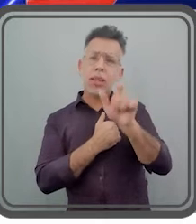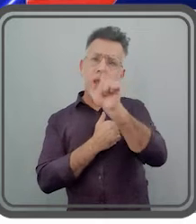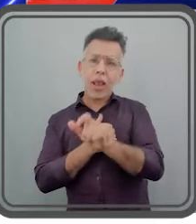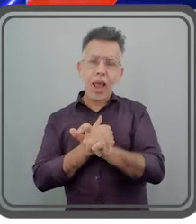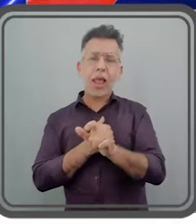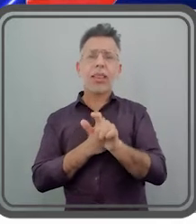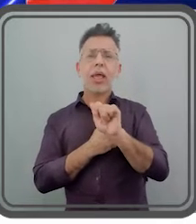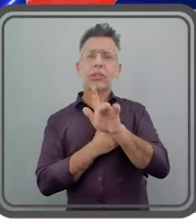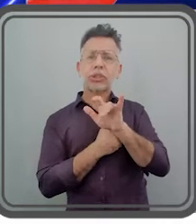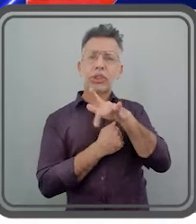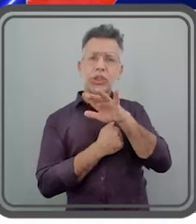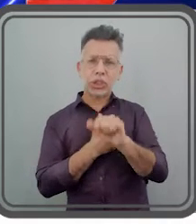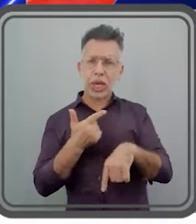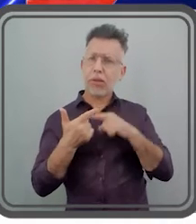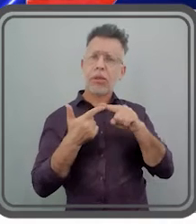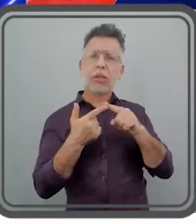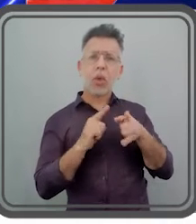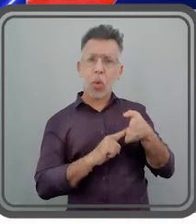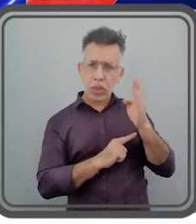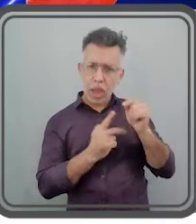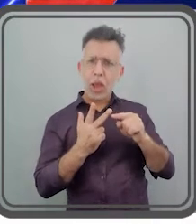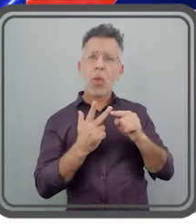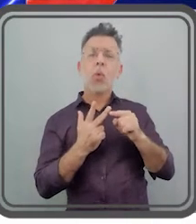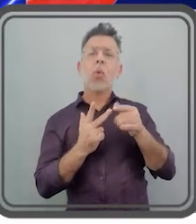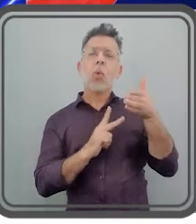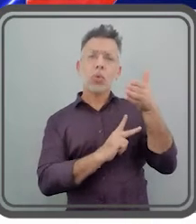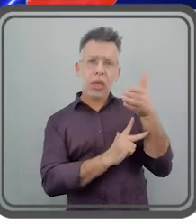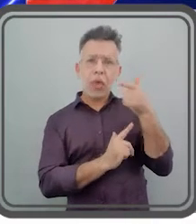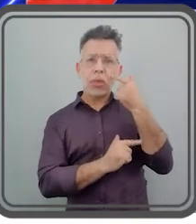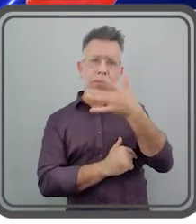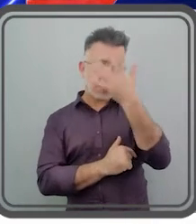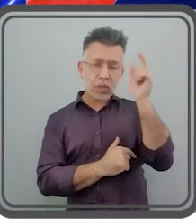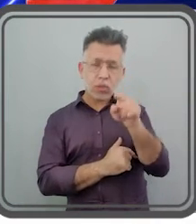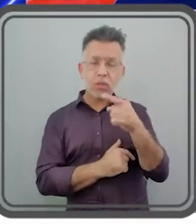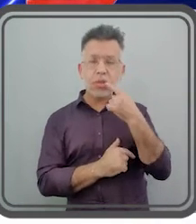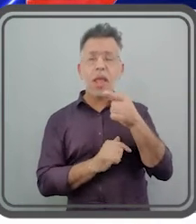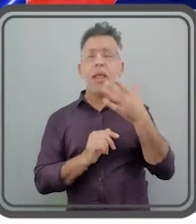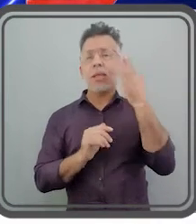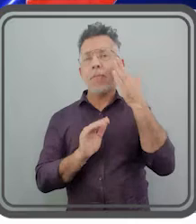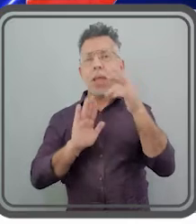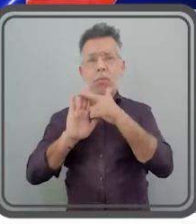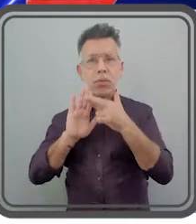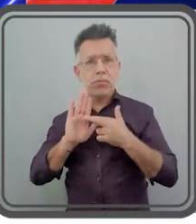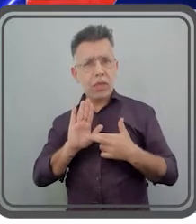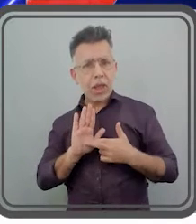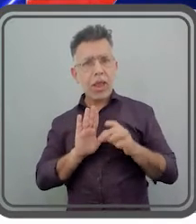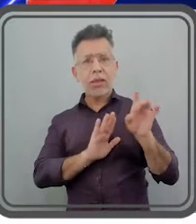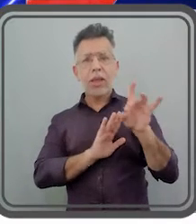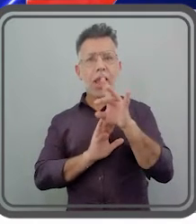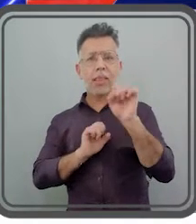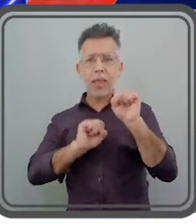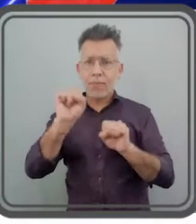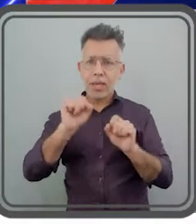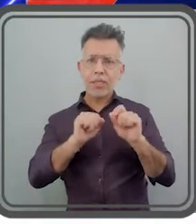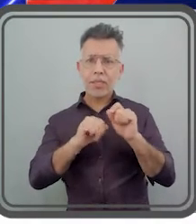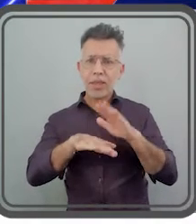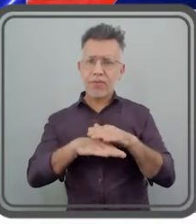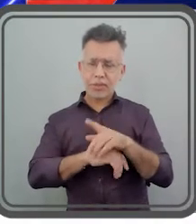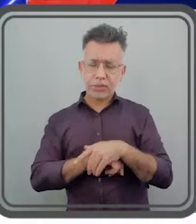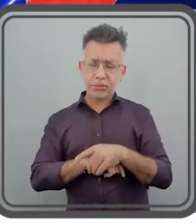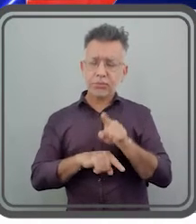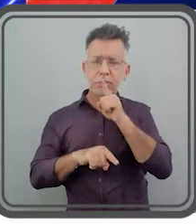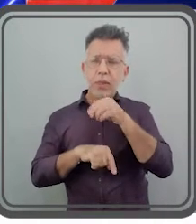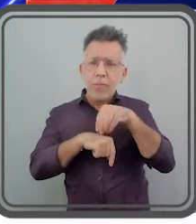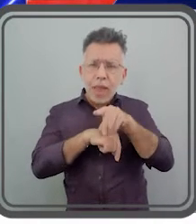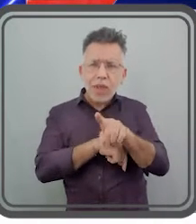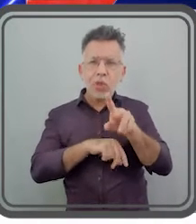e também no próprio site as pessoas têm acesso a isso até para saber quais são as políticas de cada e cada empresa tá fazendo e até comendo pouquinho